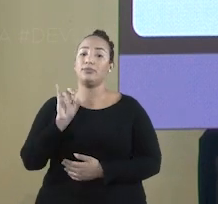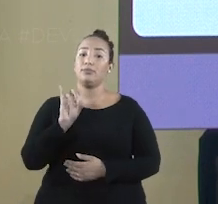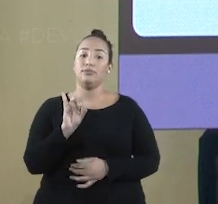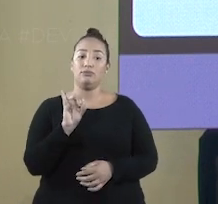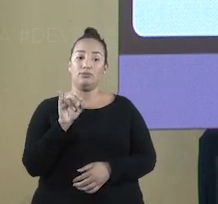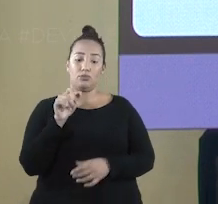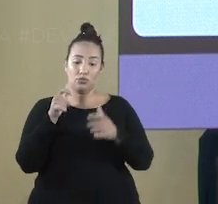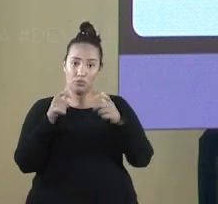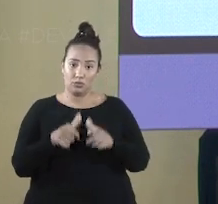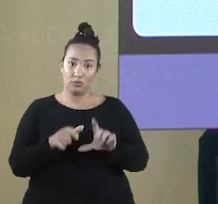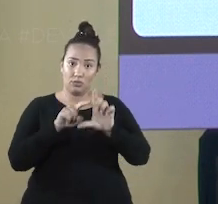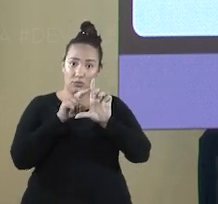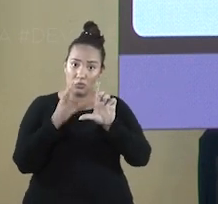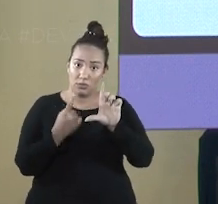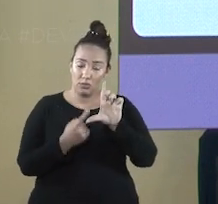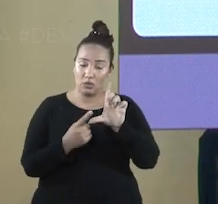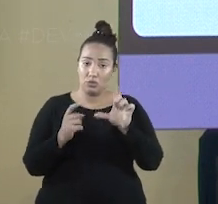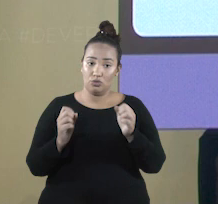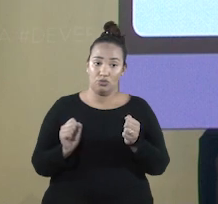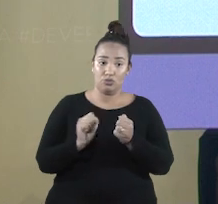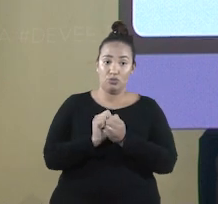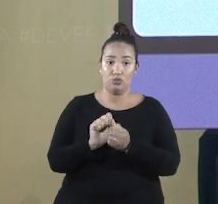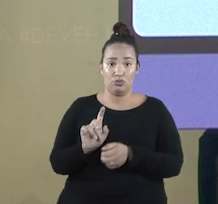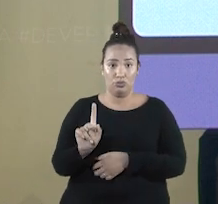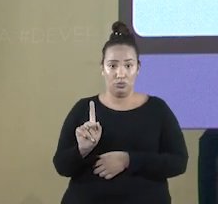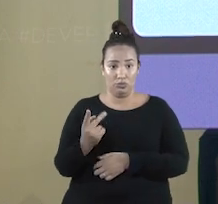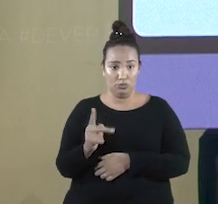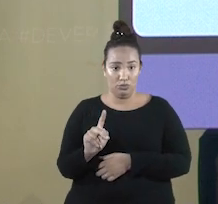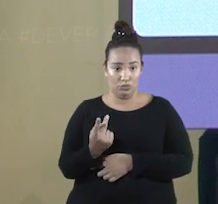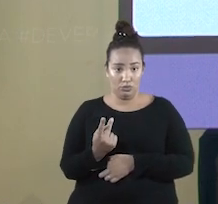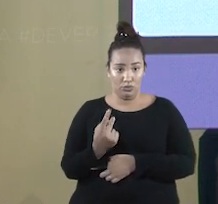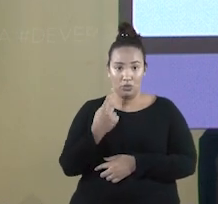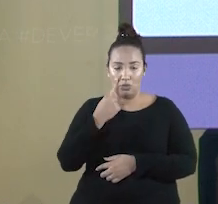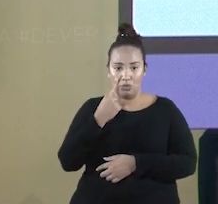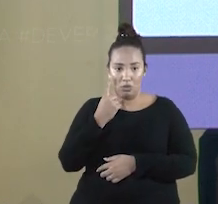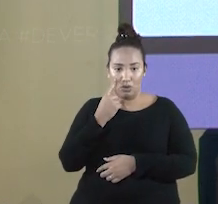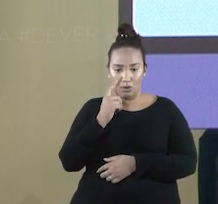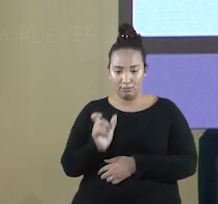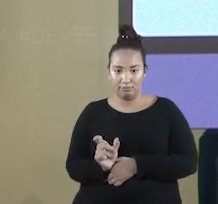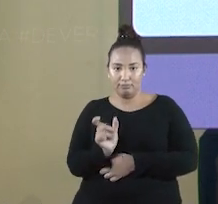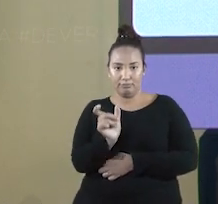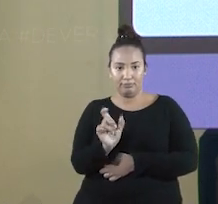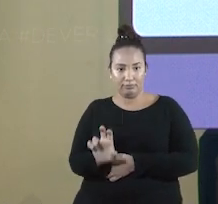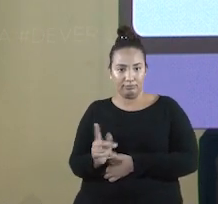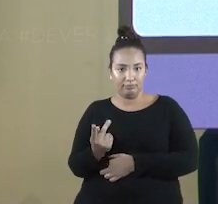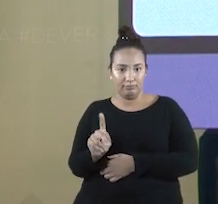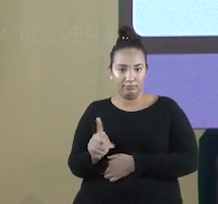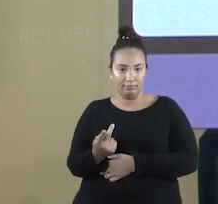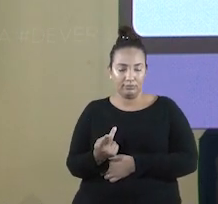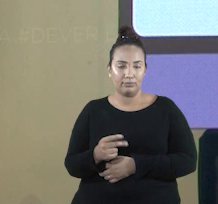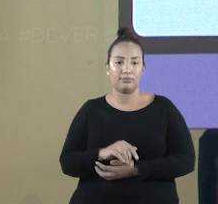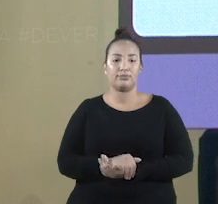forma os ângulos retos junto à hipotenusa de H, esse ponto aqui será